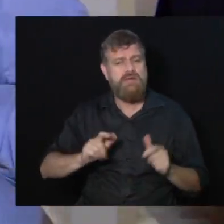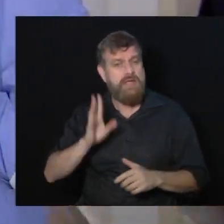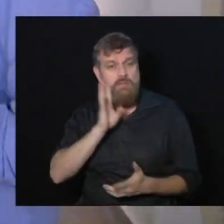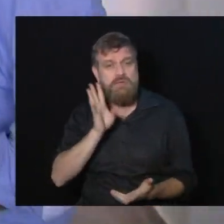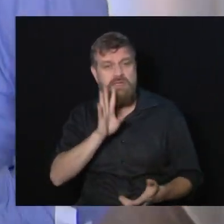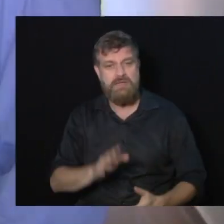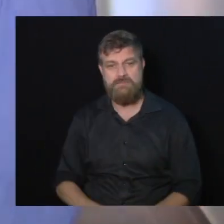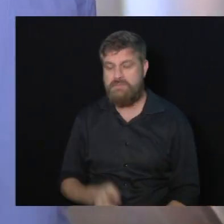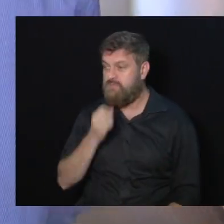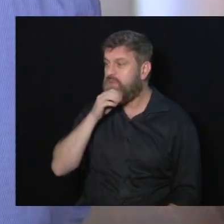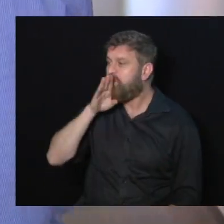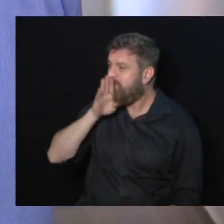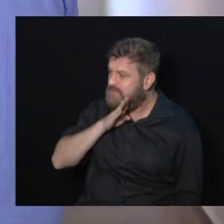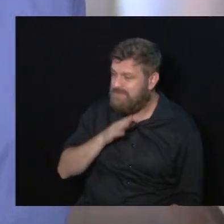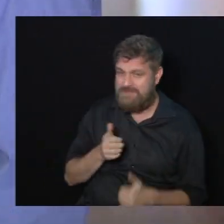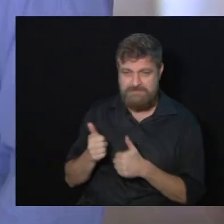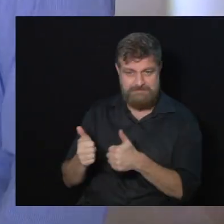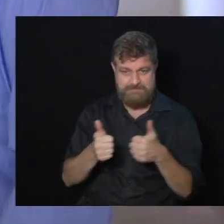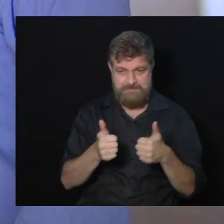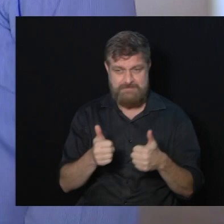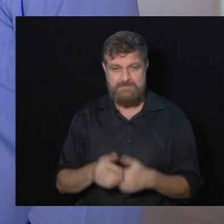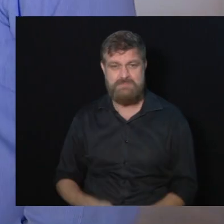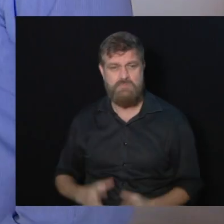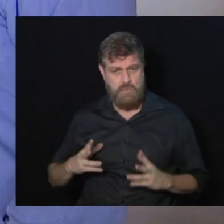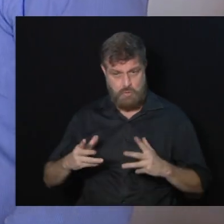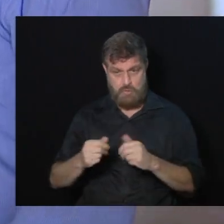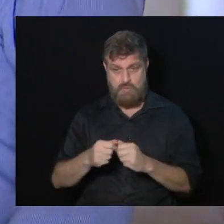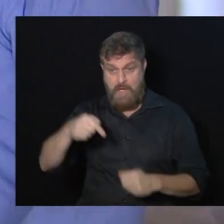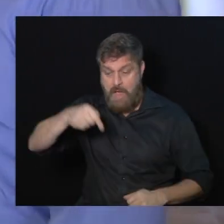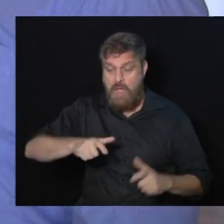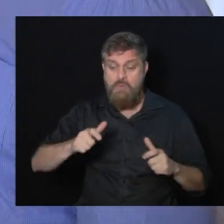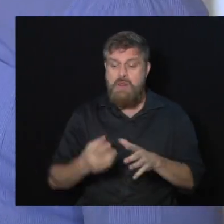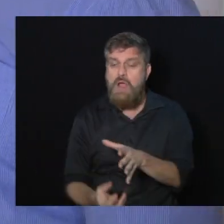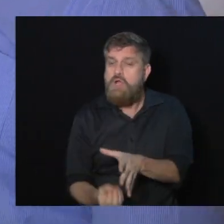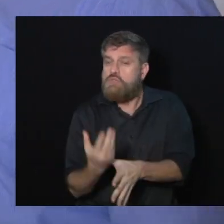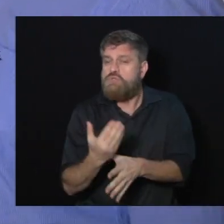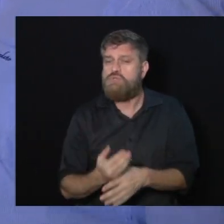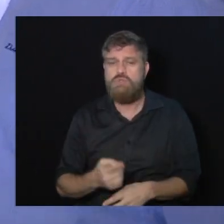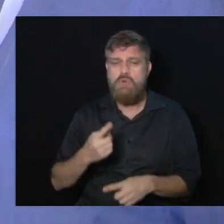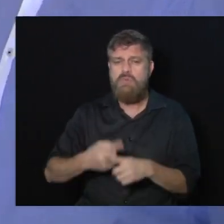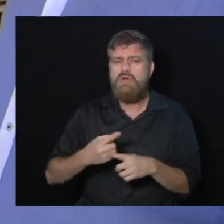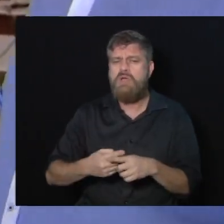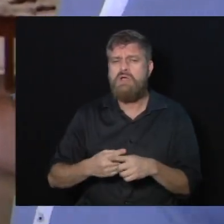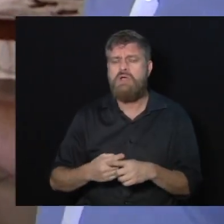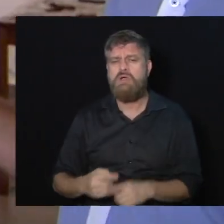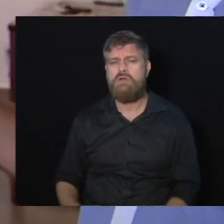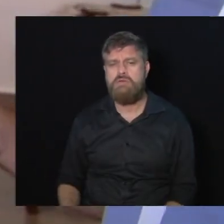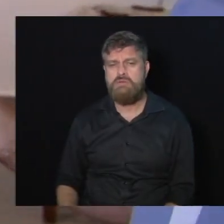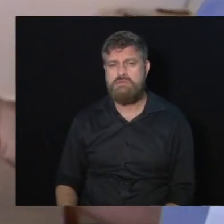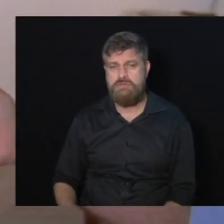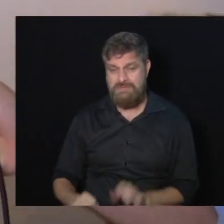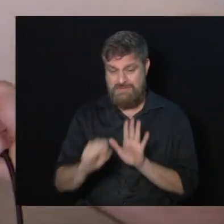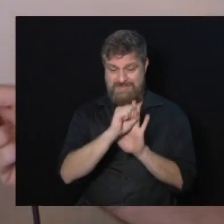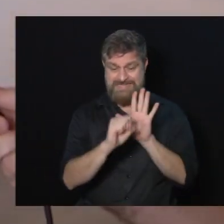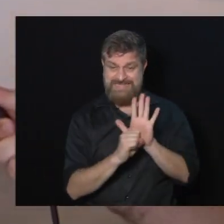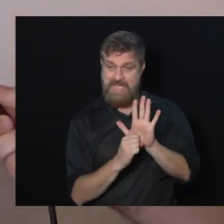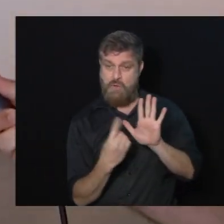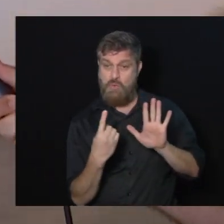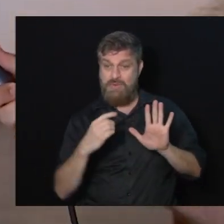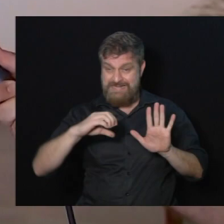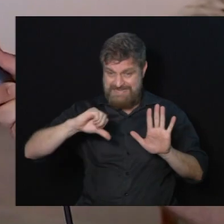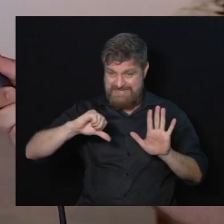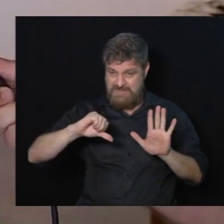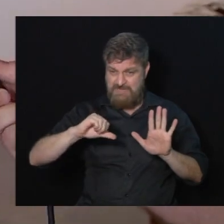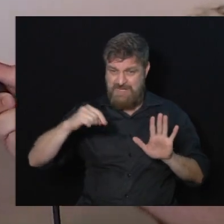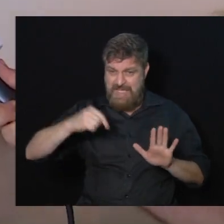bacana. Boa tarde, André. Boa tarde a todos. Esse espaço aqui foi criado no final do século XIX, como